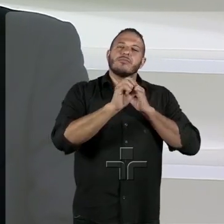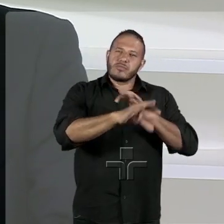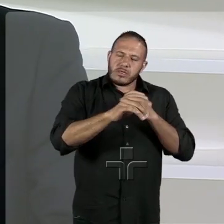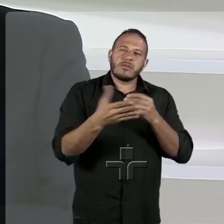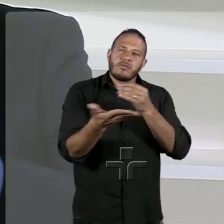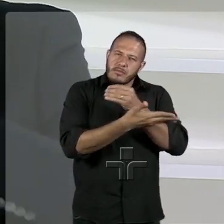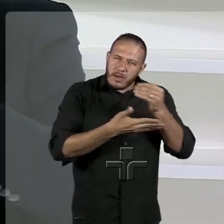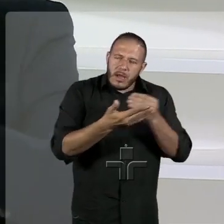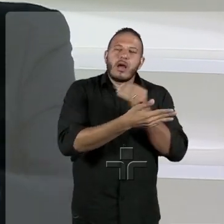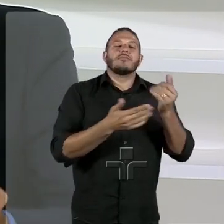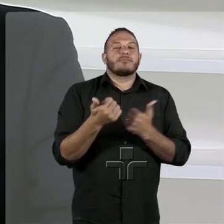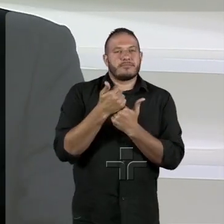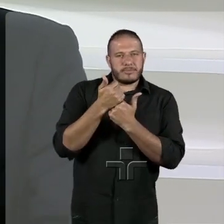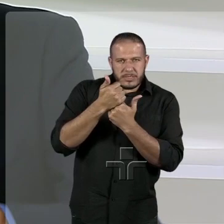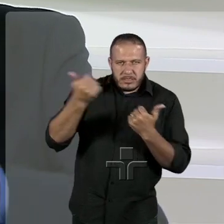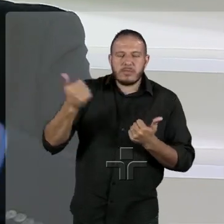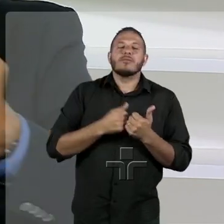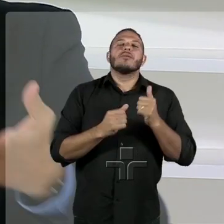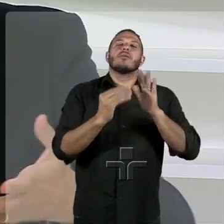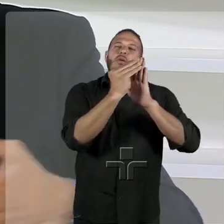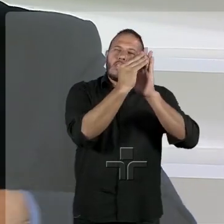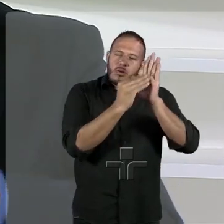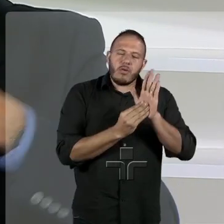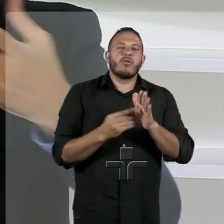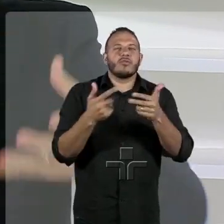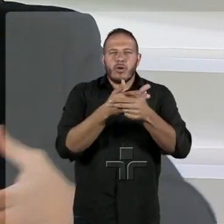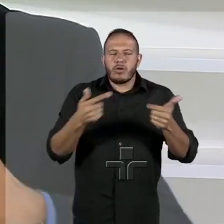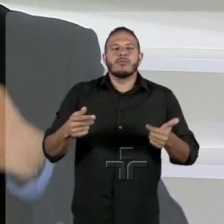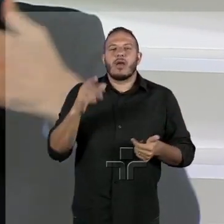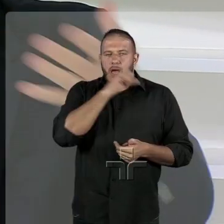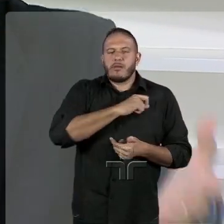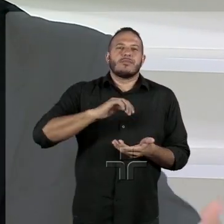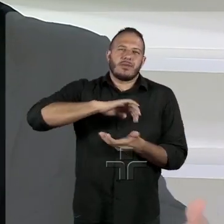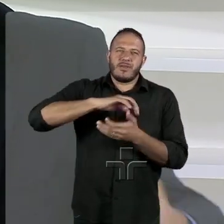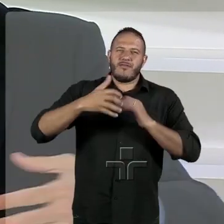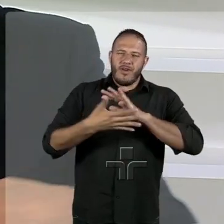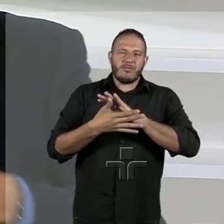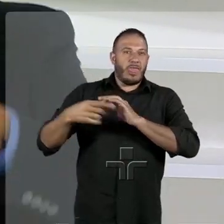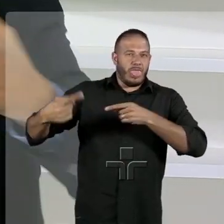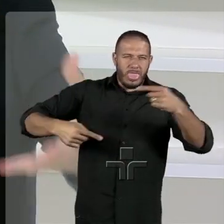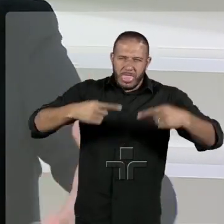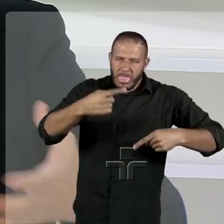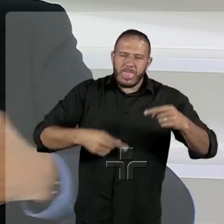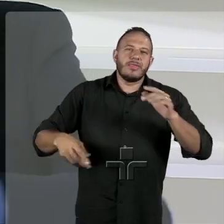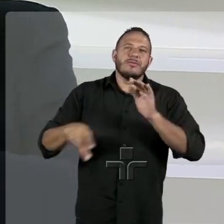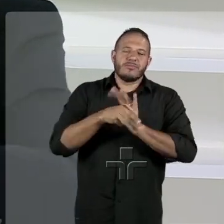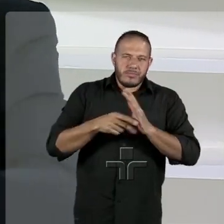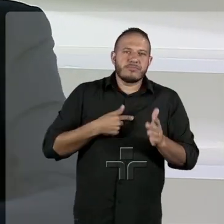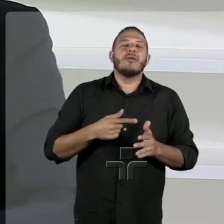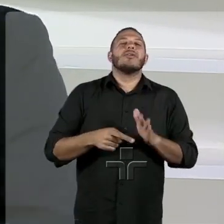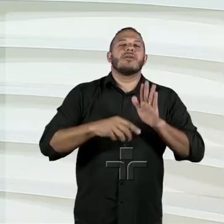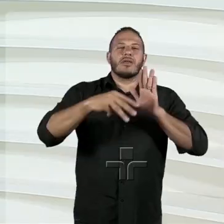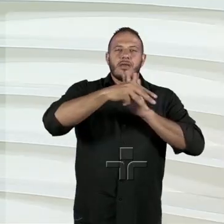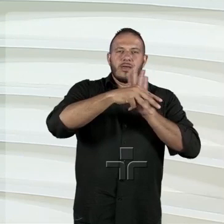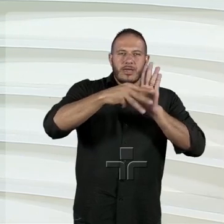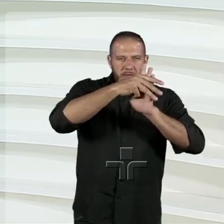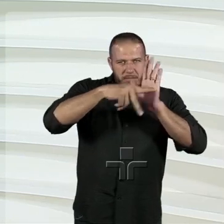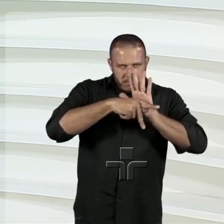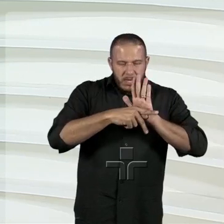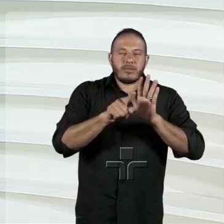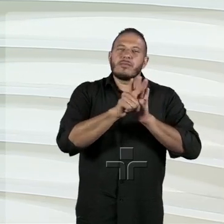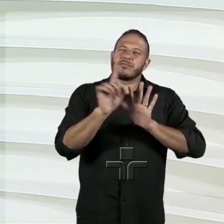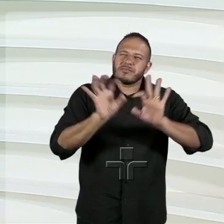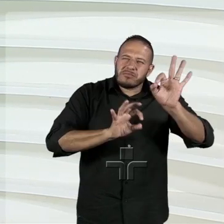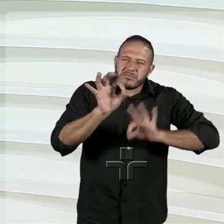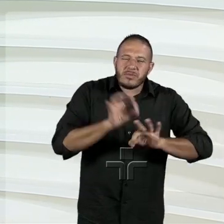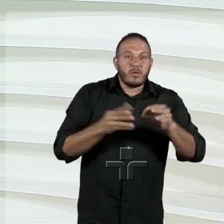ministro, colocou de pé essa reforma, a polêmica lá da medida provisória, mas participou dessa construção e